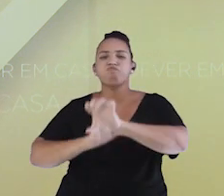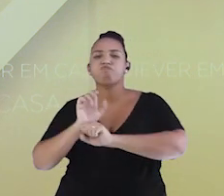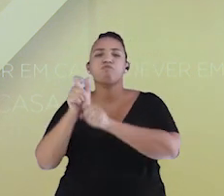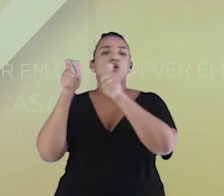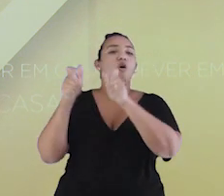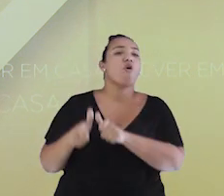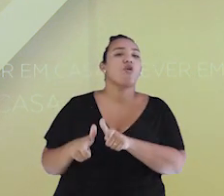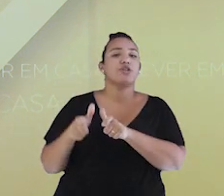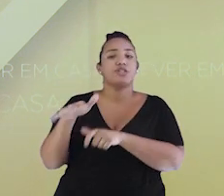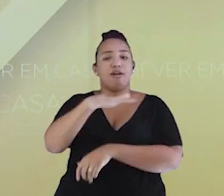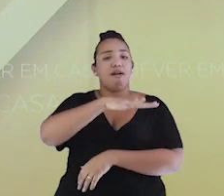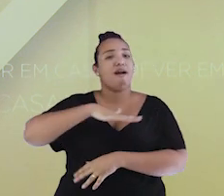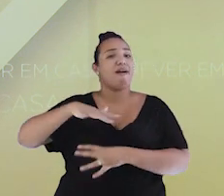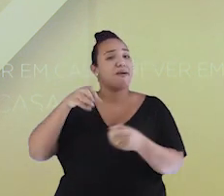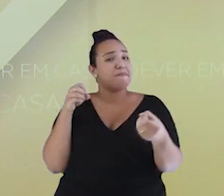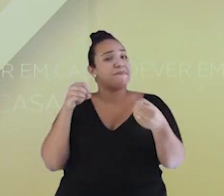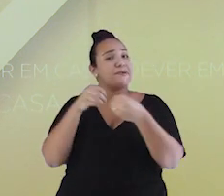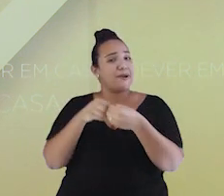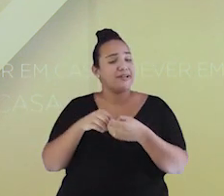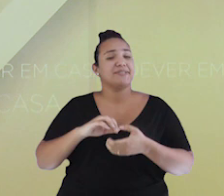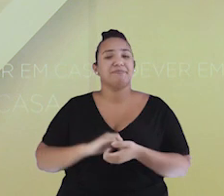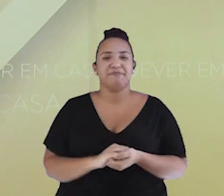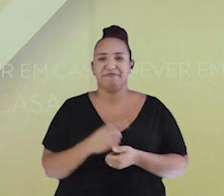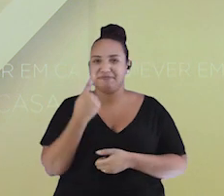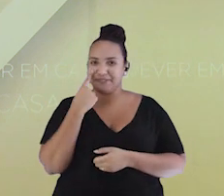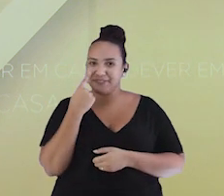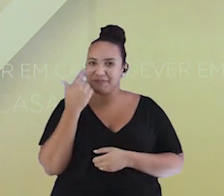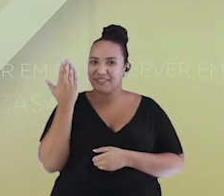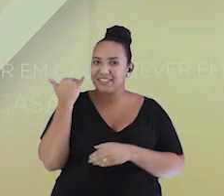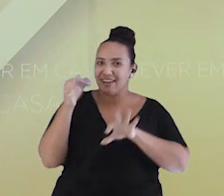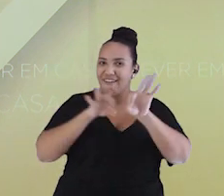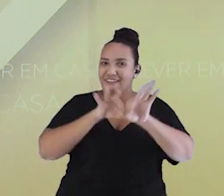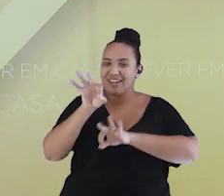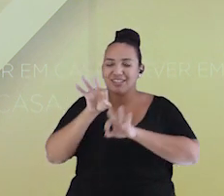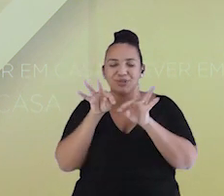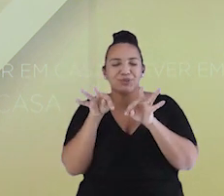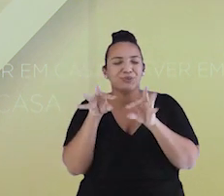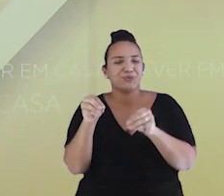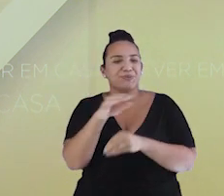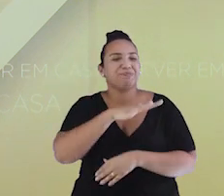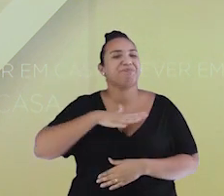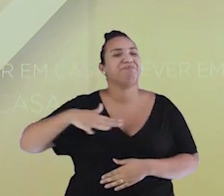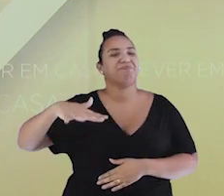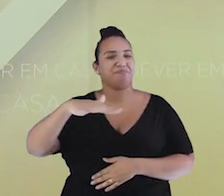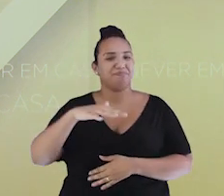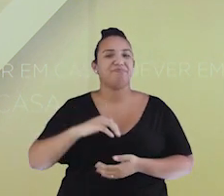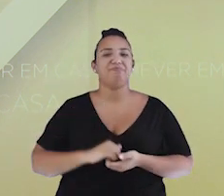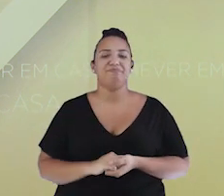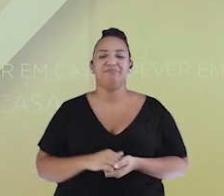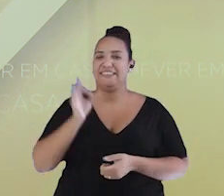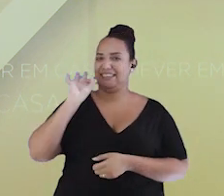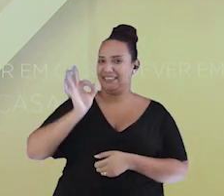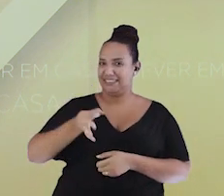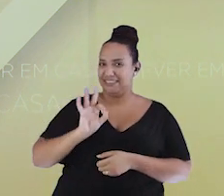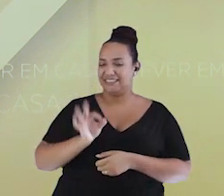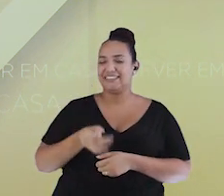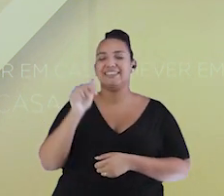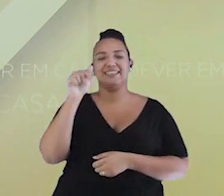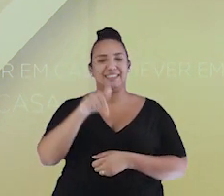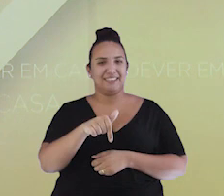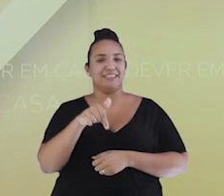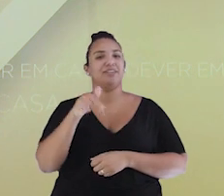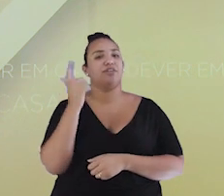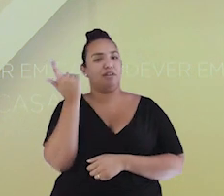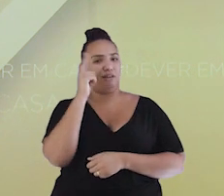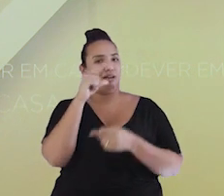foram tiradas de regiões próximas mesmo. Viram como eles organizaram o espaço? Com certeza,